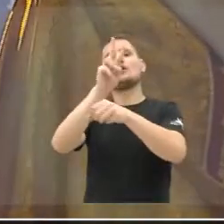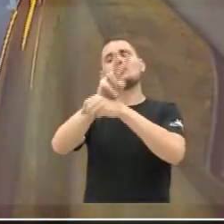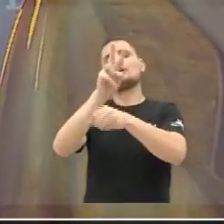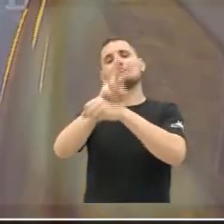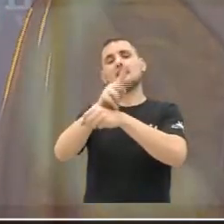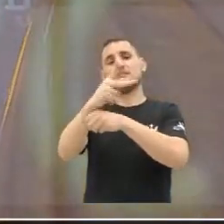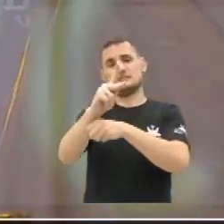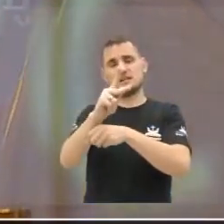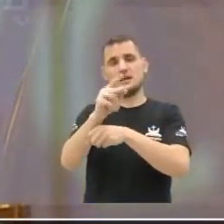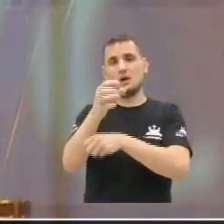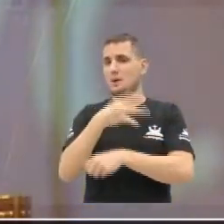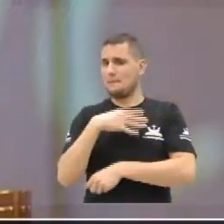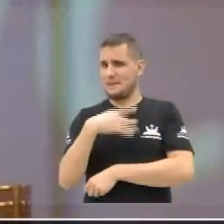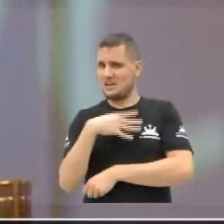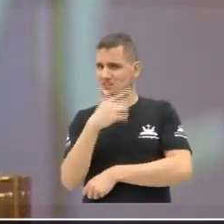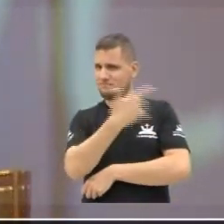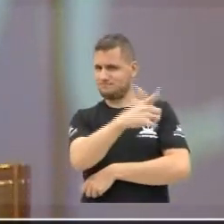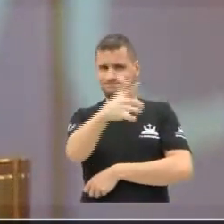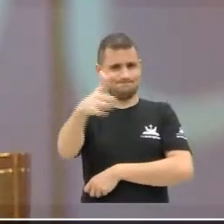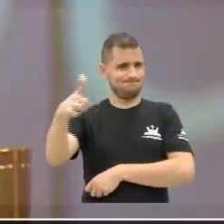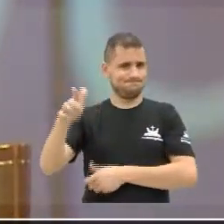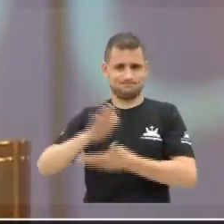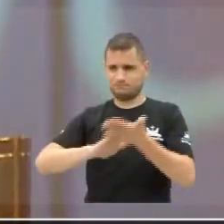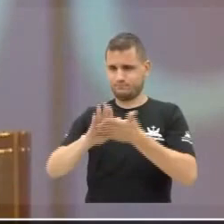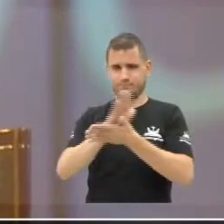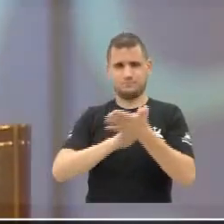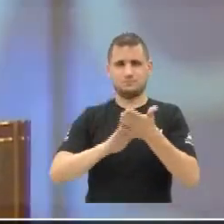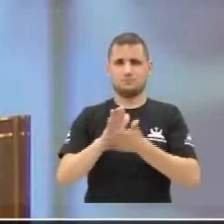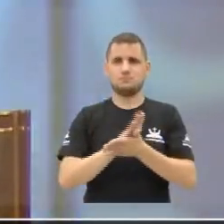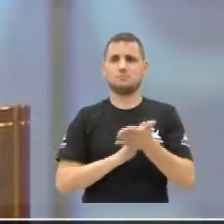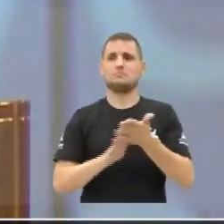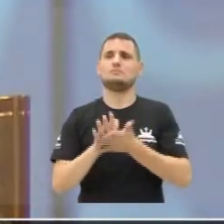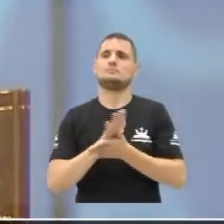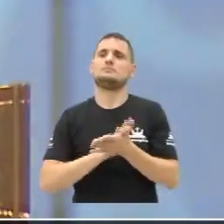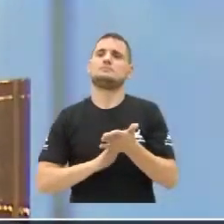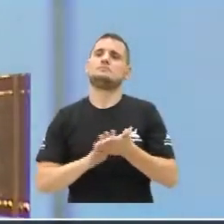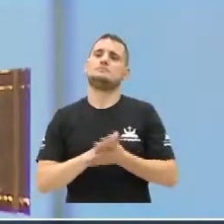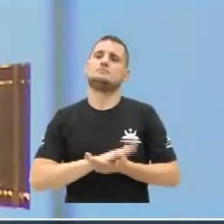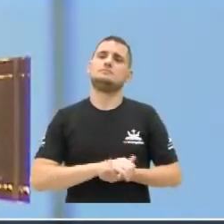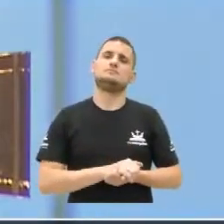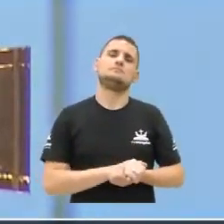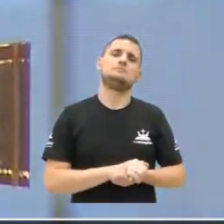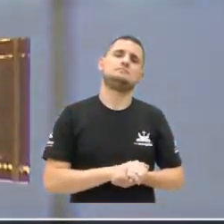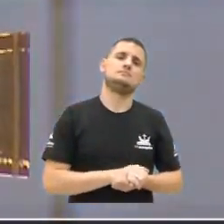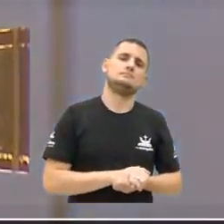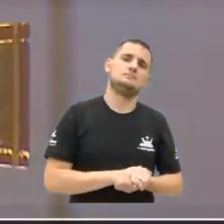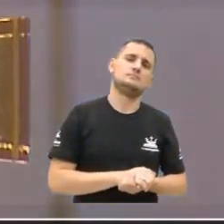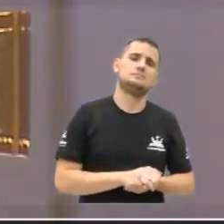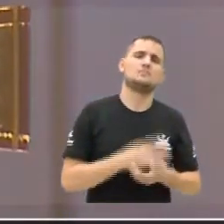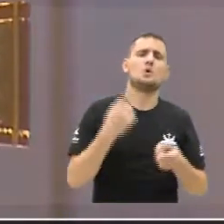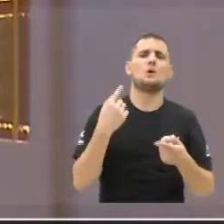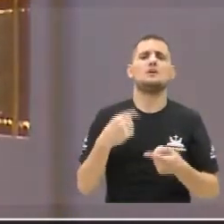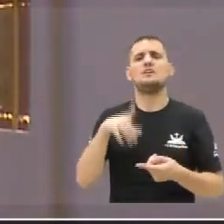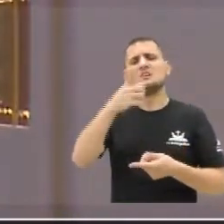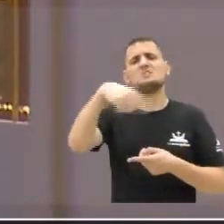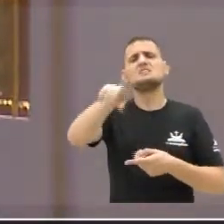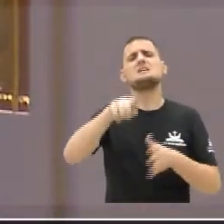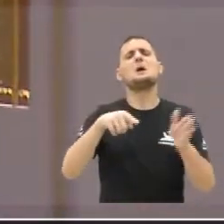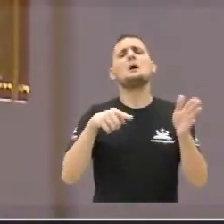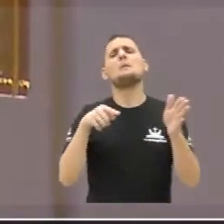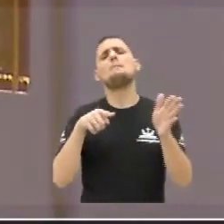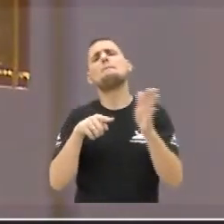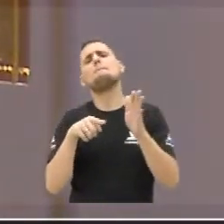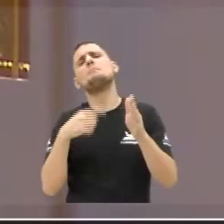tenhas medo. Porque tendes medo. Porque tendes